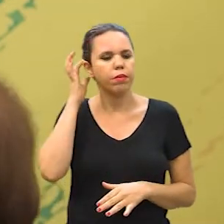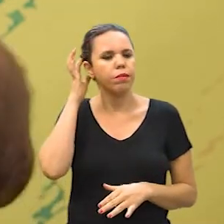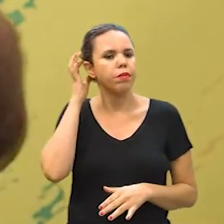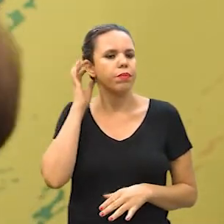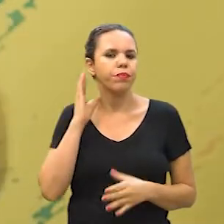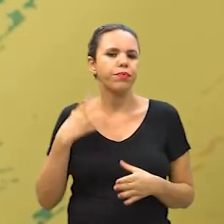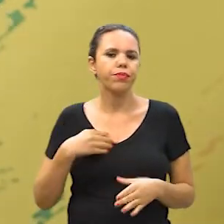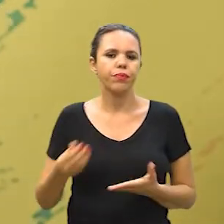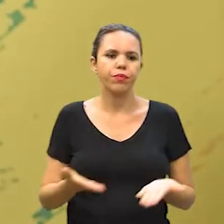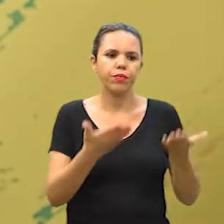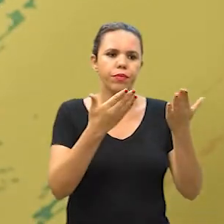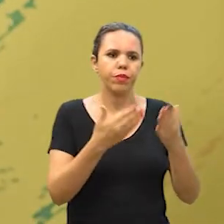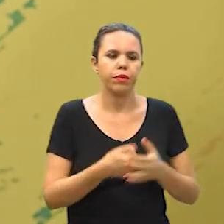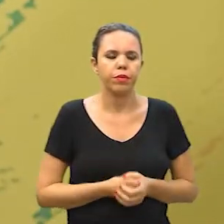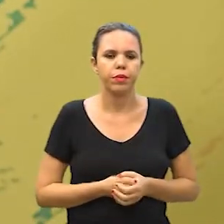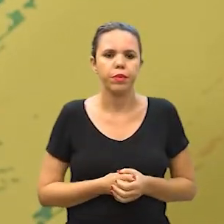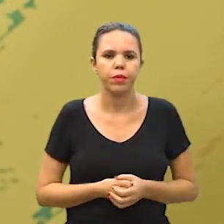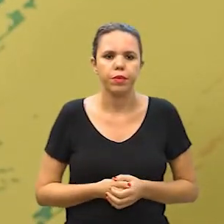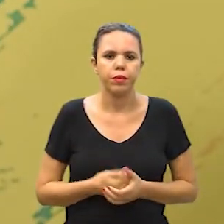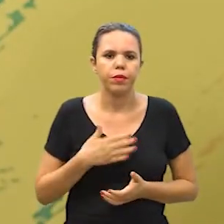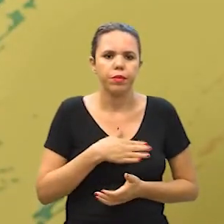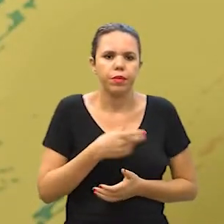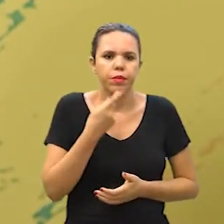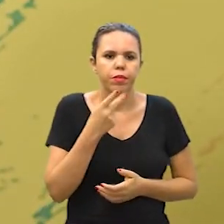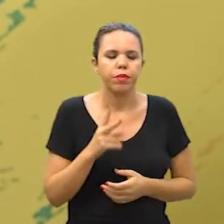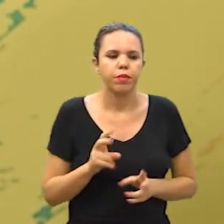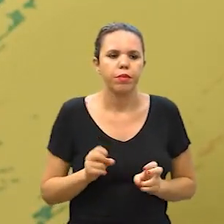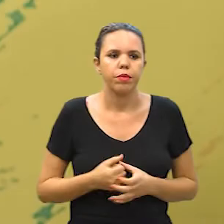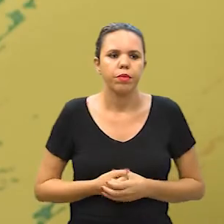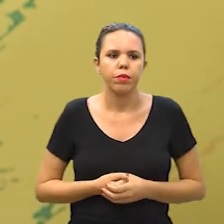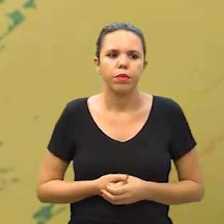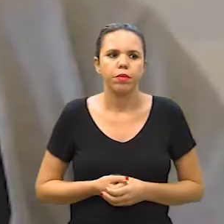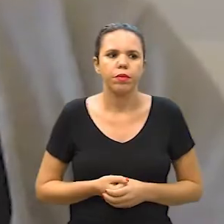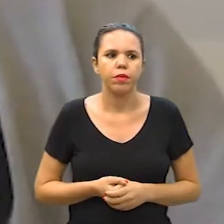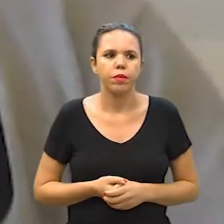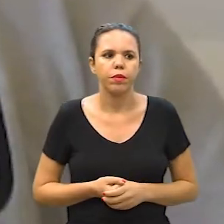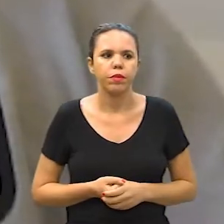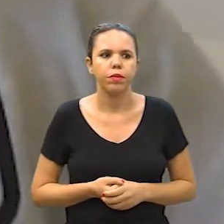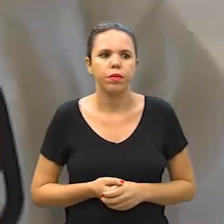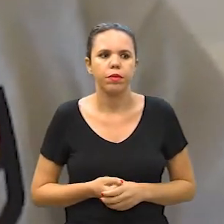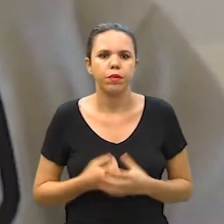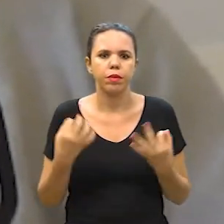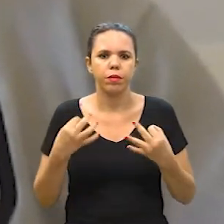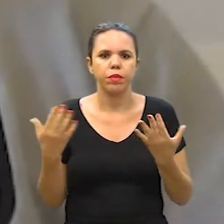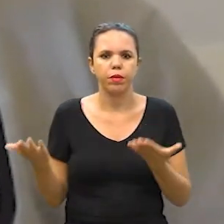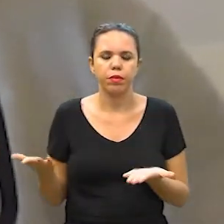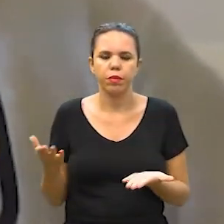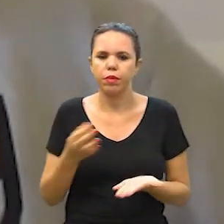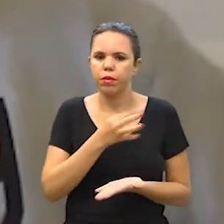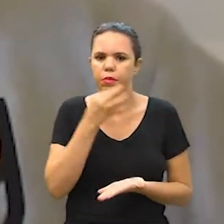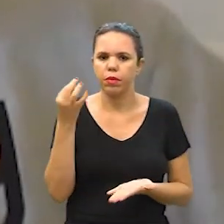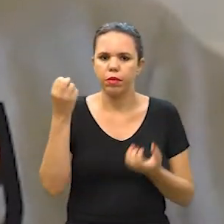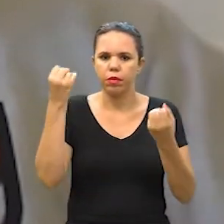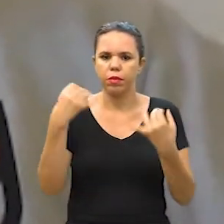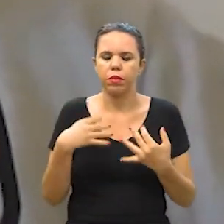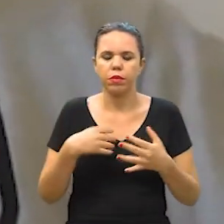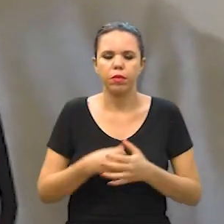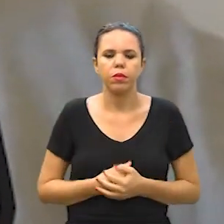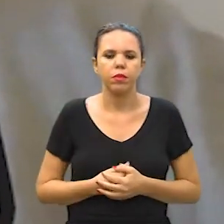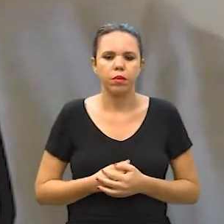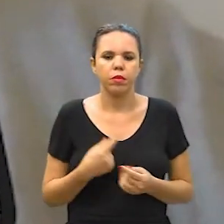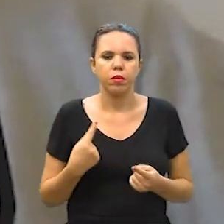mandar meu filho para lá? Enfim, gostaria que você falasse sobre isso também. Perfeito. Muito bem colocado também,